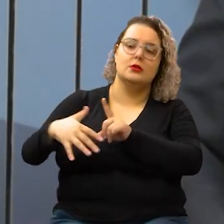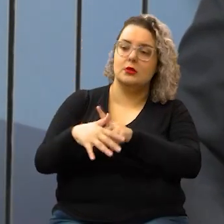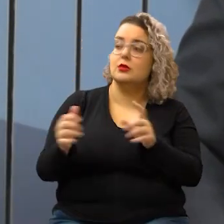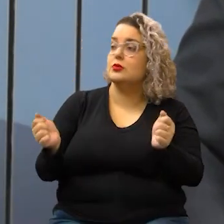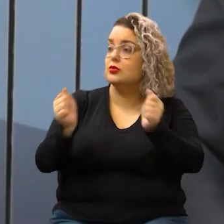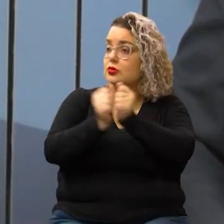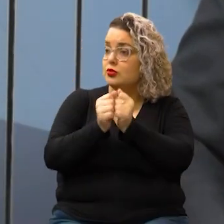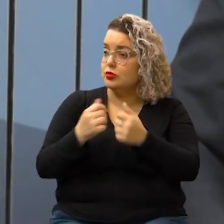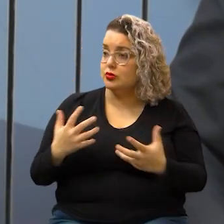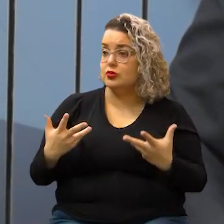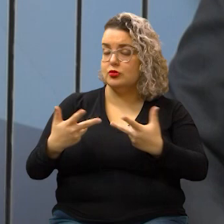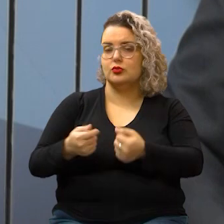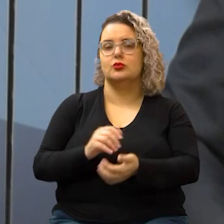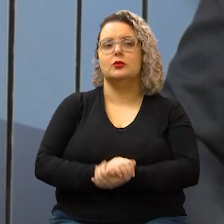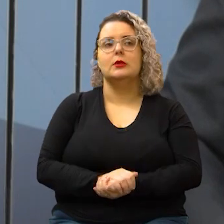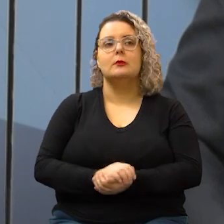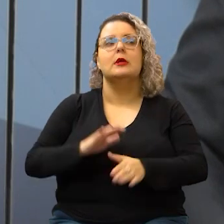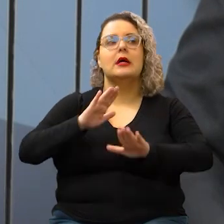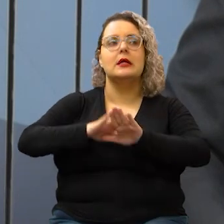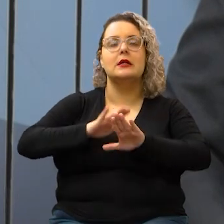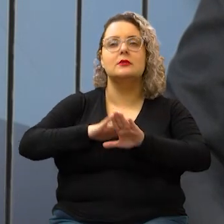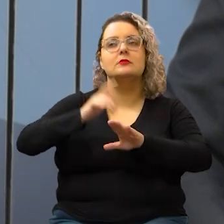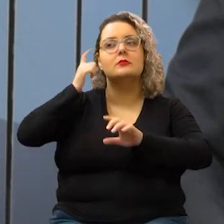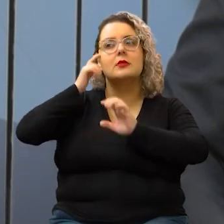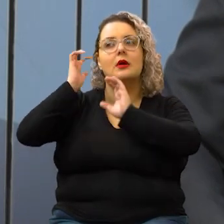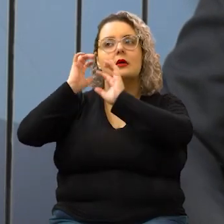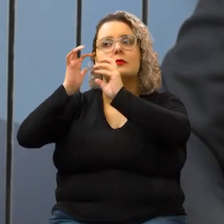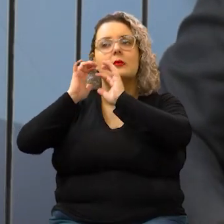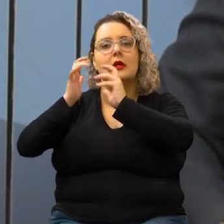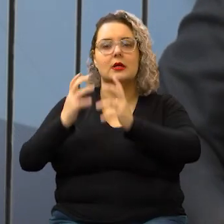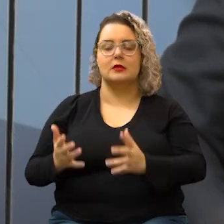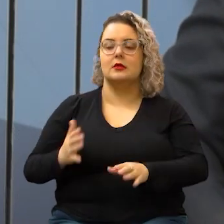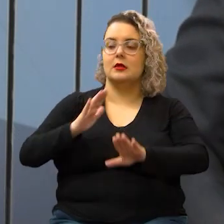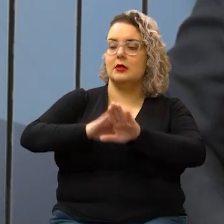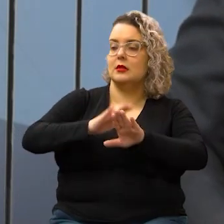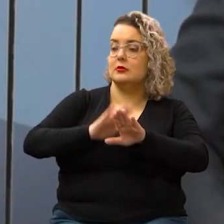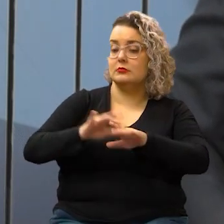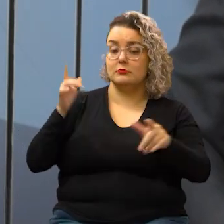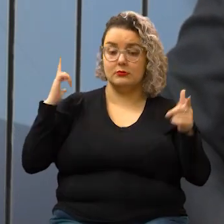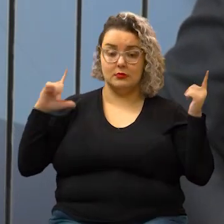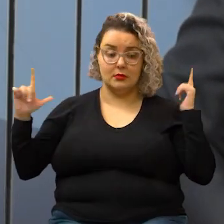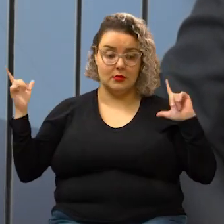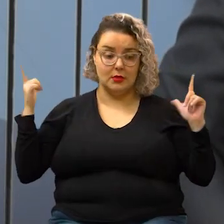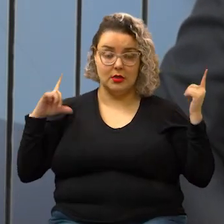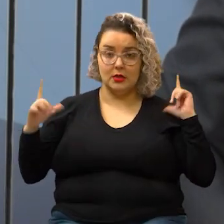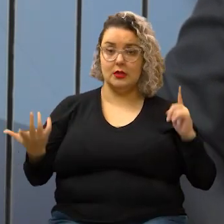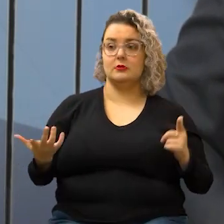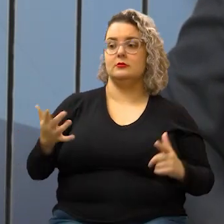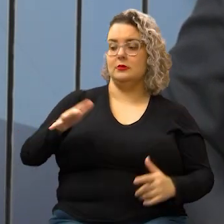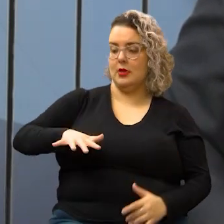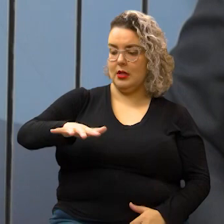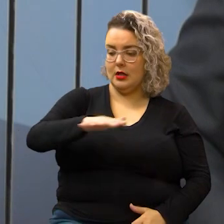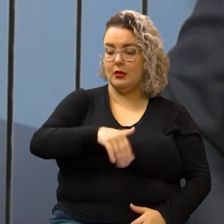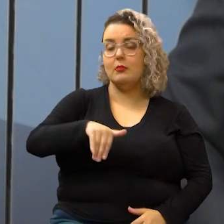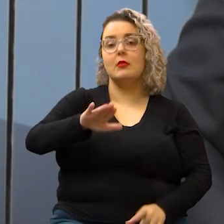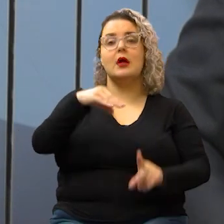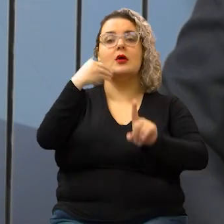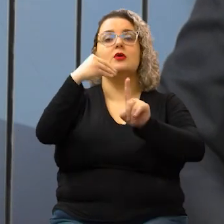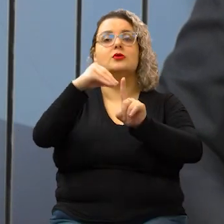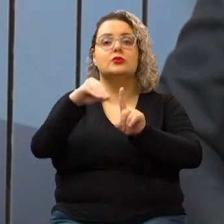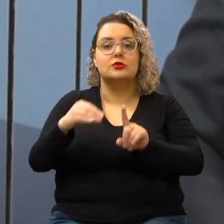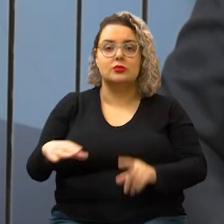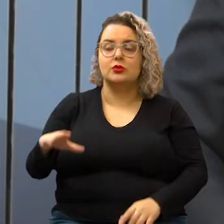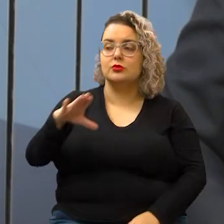né? Mas ações no sentido de pensar atividades de lazer nas regiões mais vulneráveis